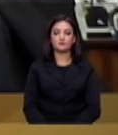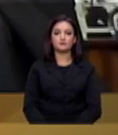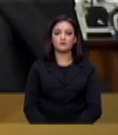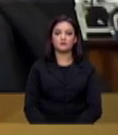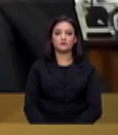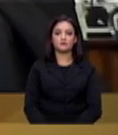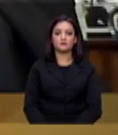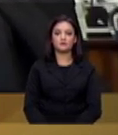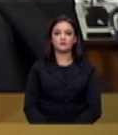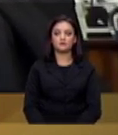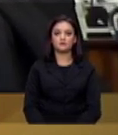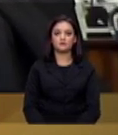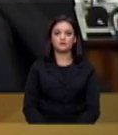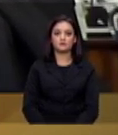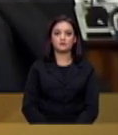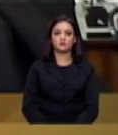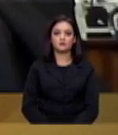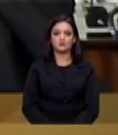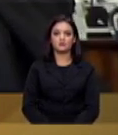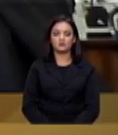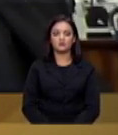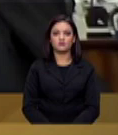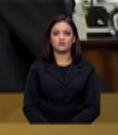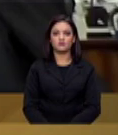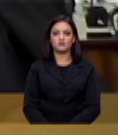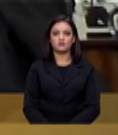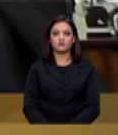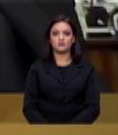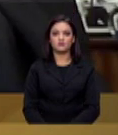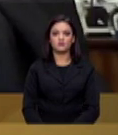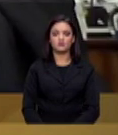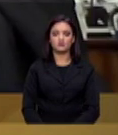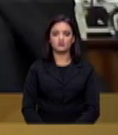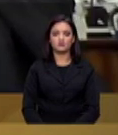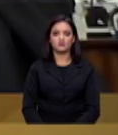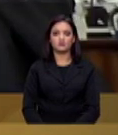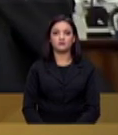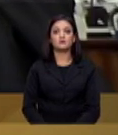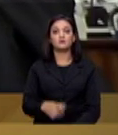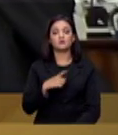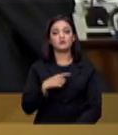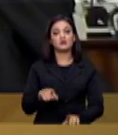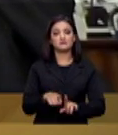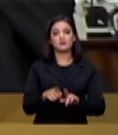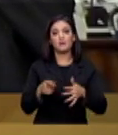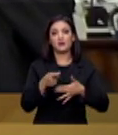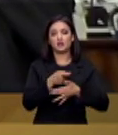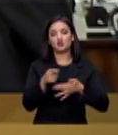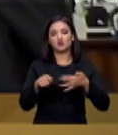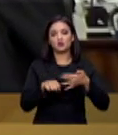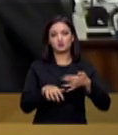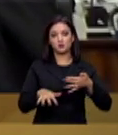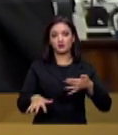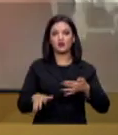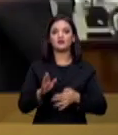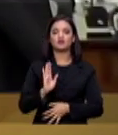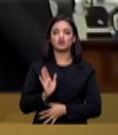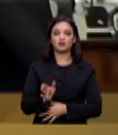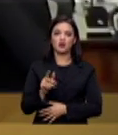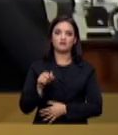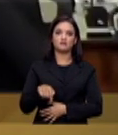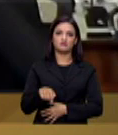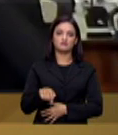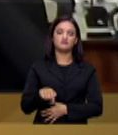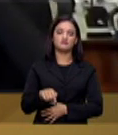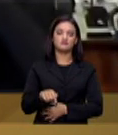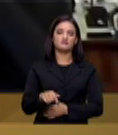verificado, e tendo em vista, inclusive, a jurisprudência que nós desenvolvemos, tudo